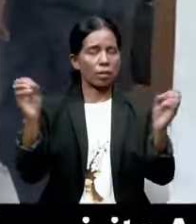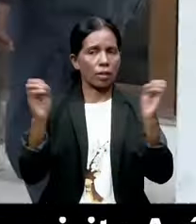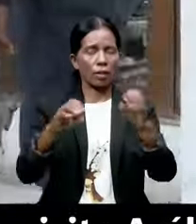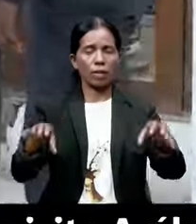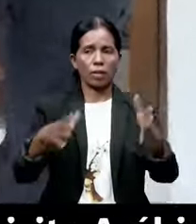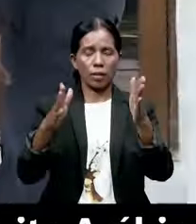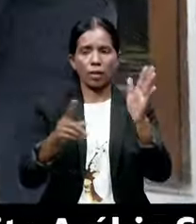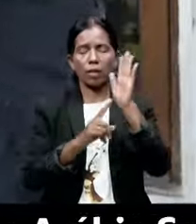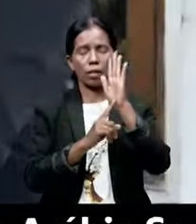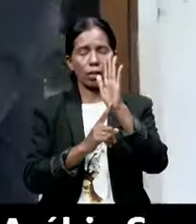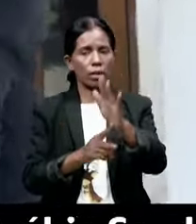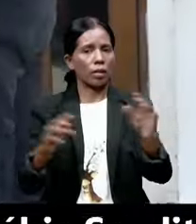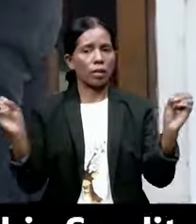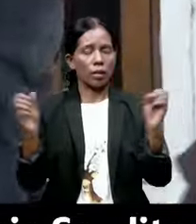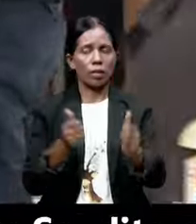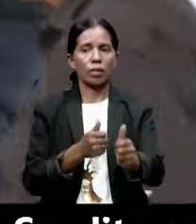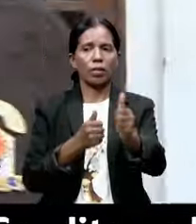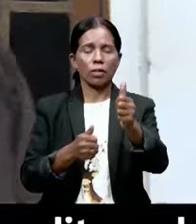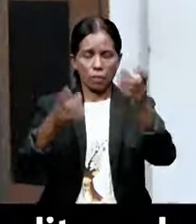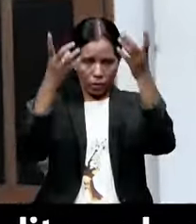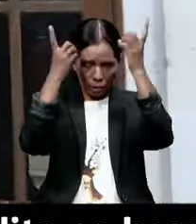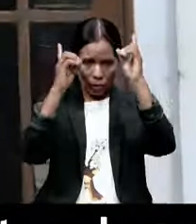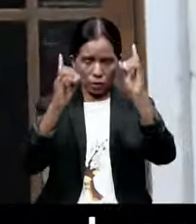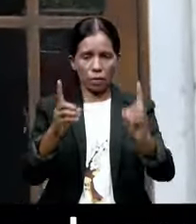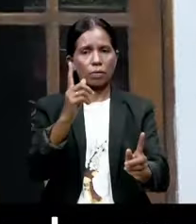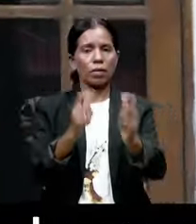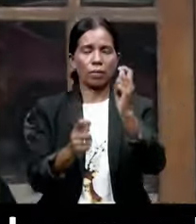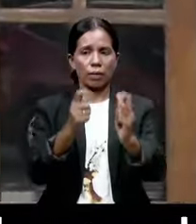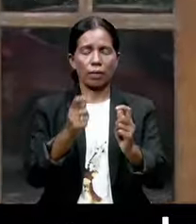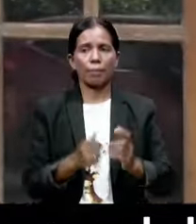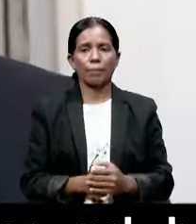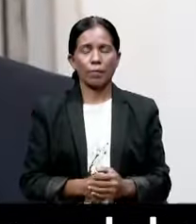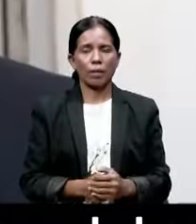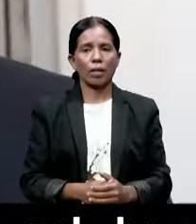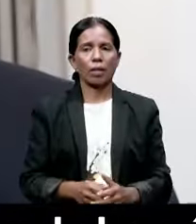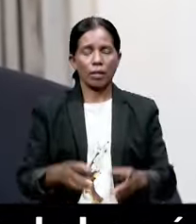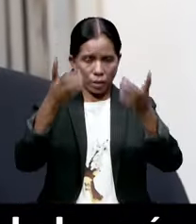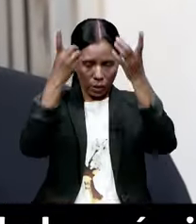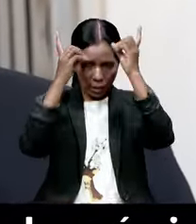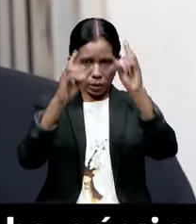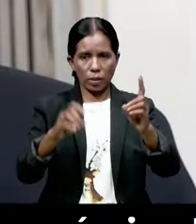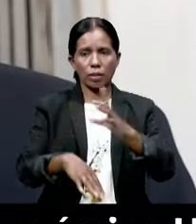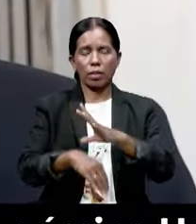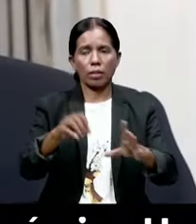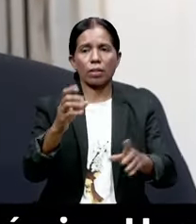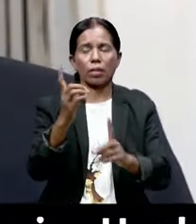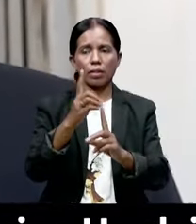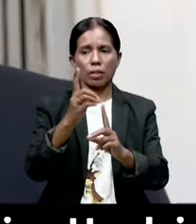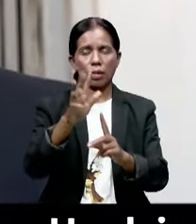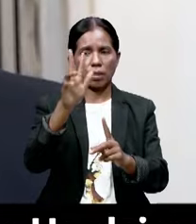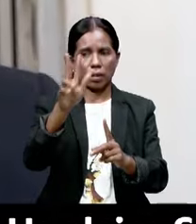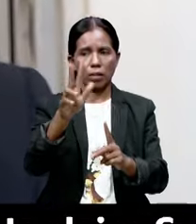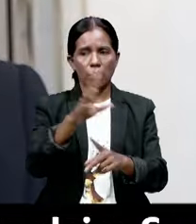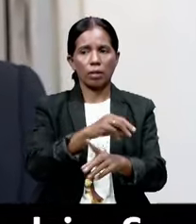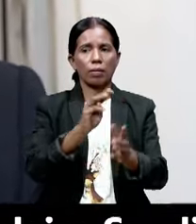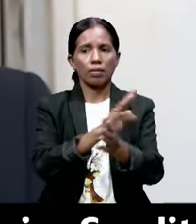atua nula, nola vincula o decisão tribunal nian. Decisão reunião saiteona ia dia 13 de